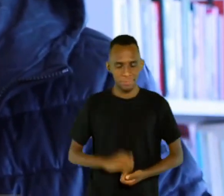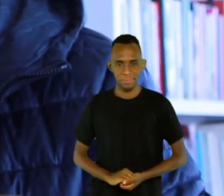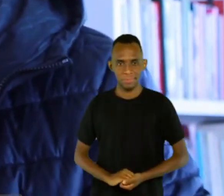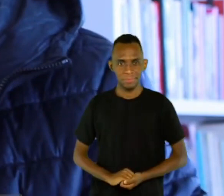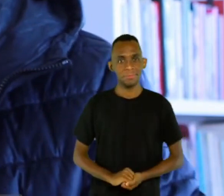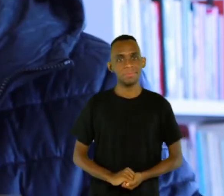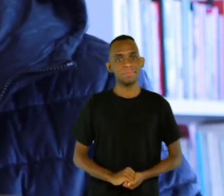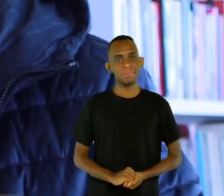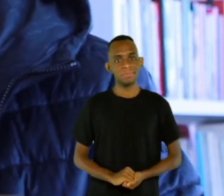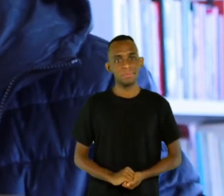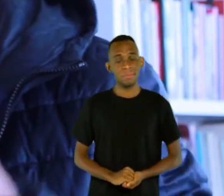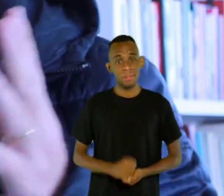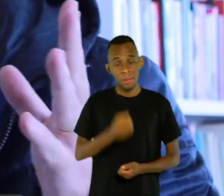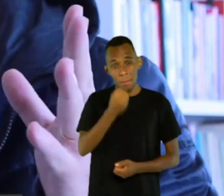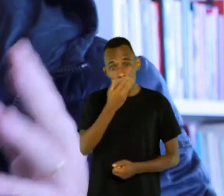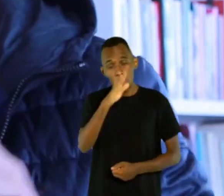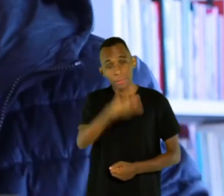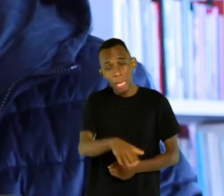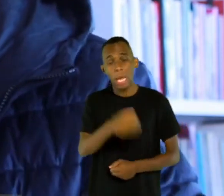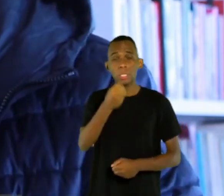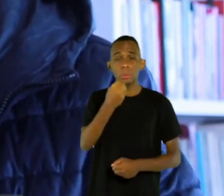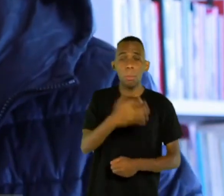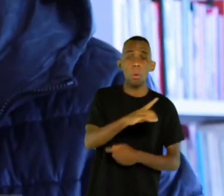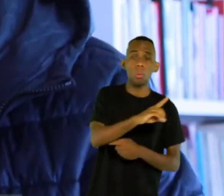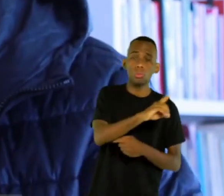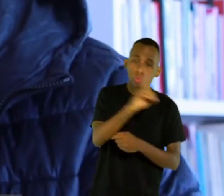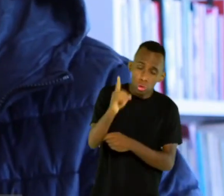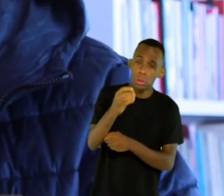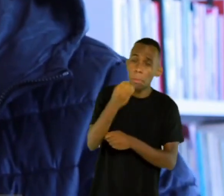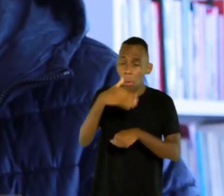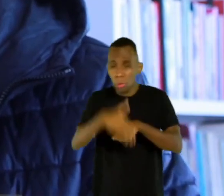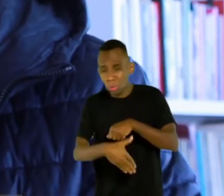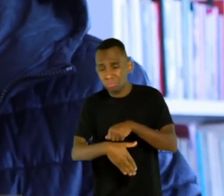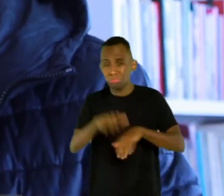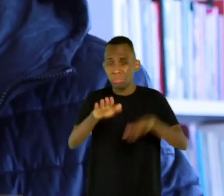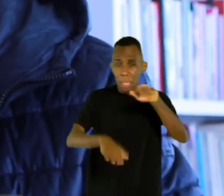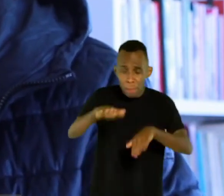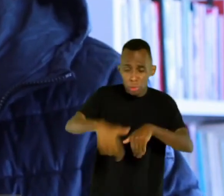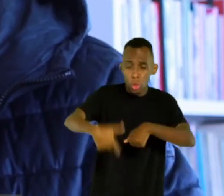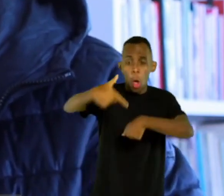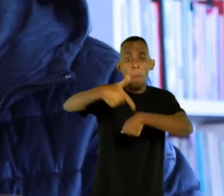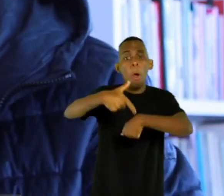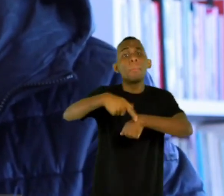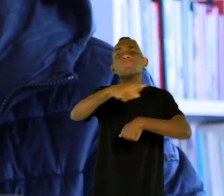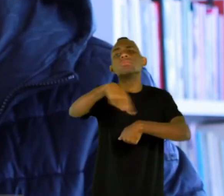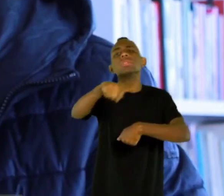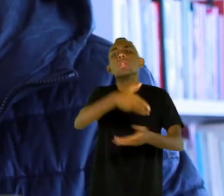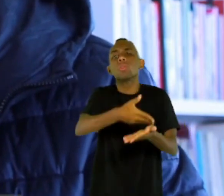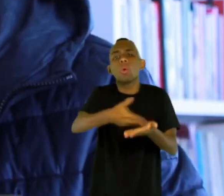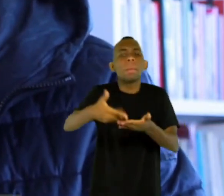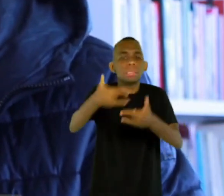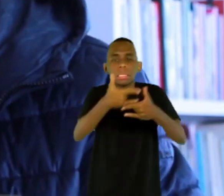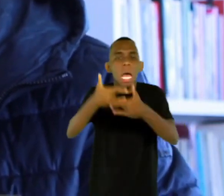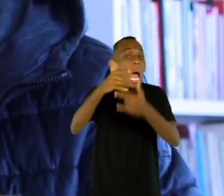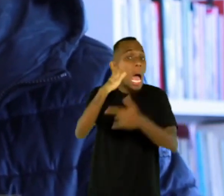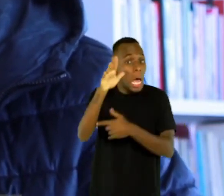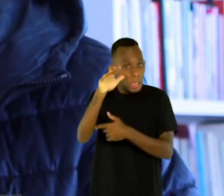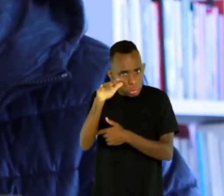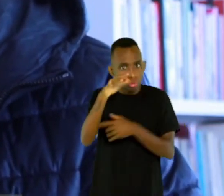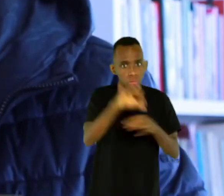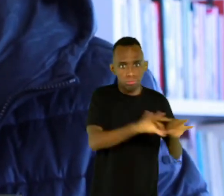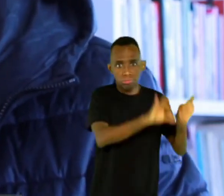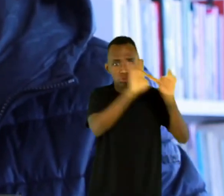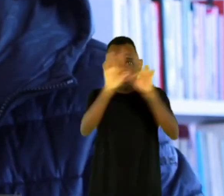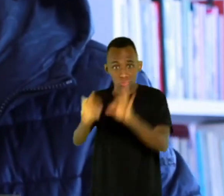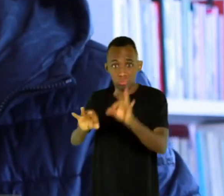Muito boa tarde, muito bom dia ou boa noite, depende da hora que você começar a assistir essa live de lançamento do